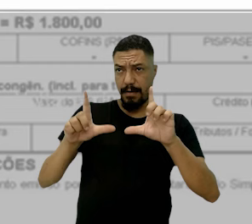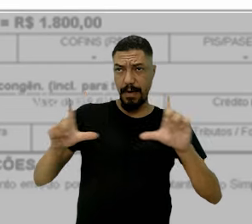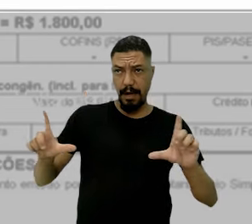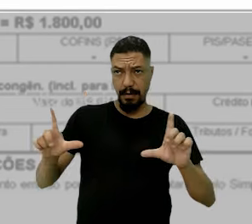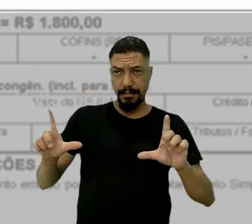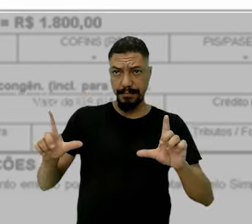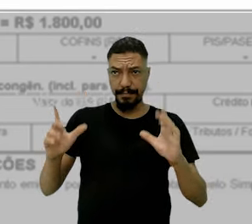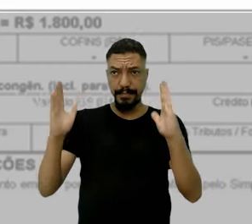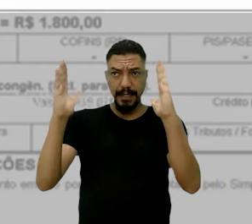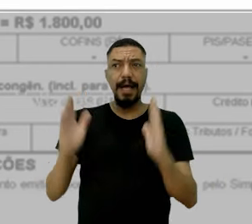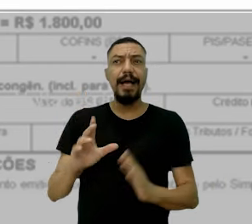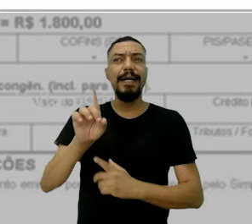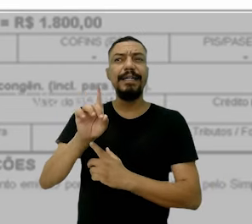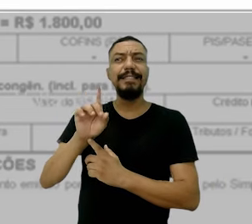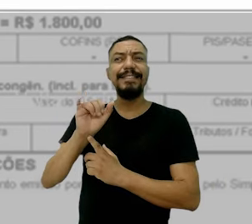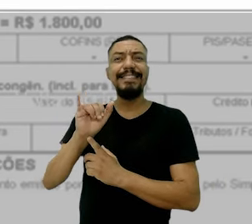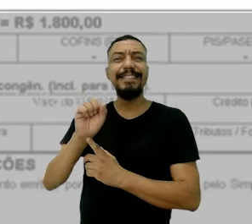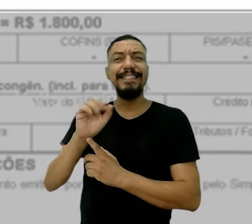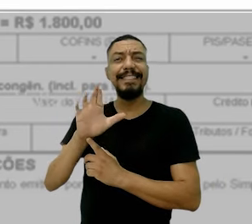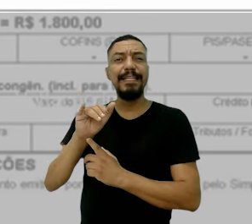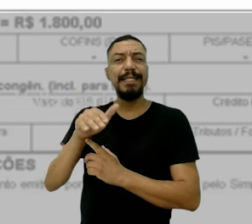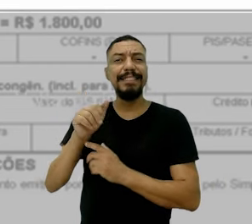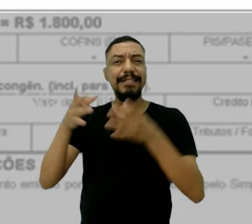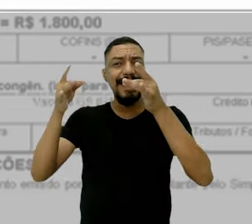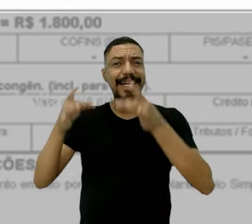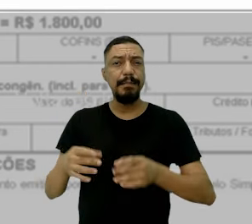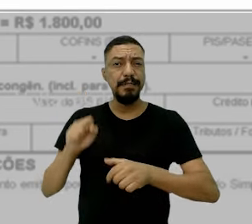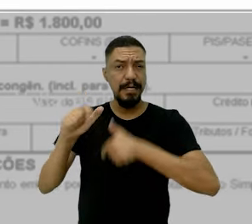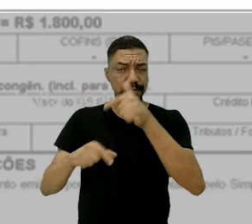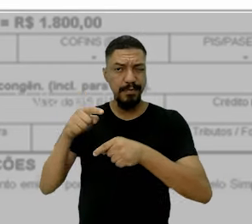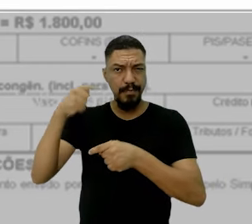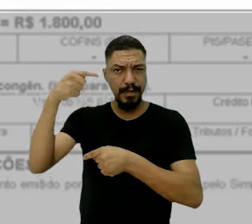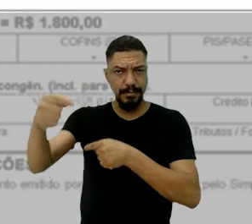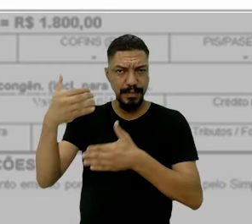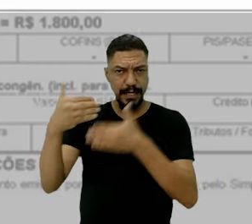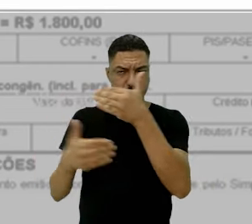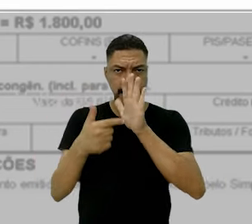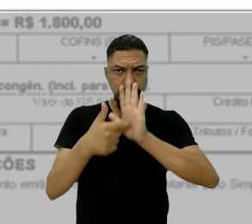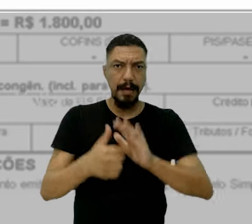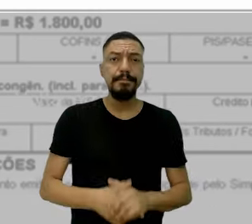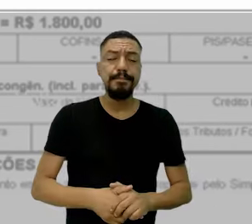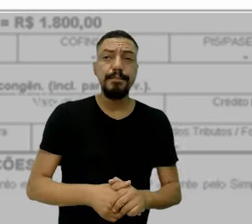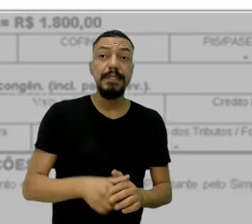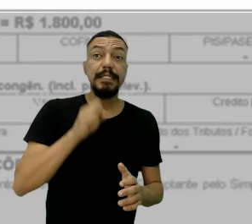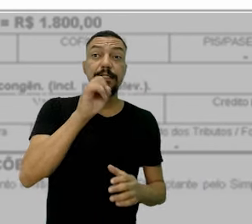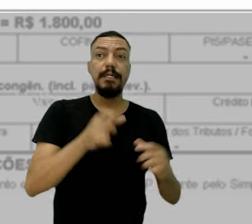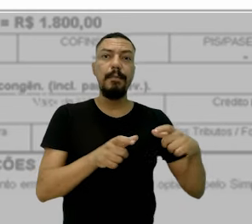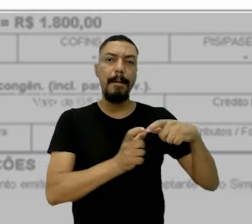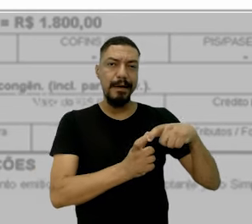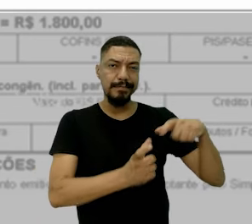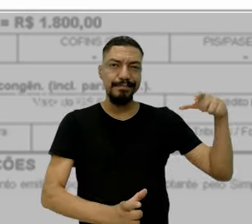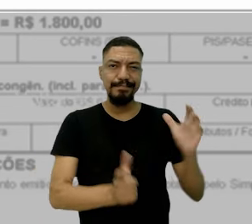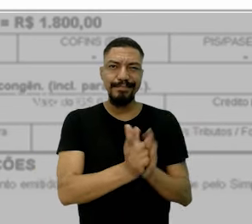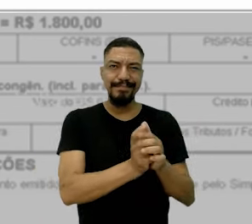notas maiores. A discriminação do serviço eu vou falar depois, que está no próximo slide. Se eu estou falando de um posto